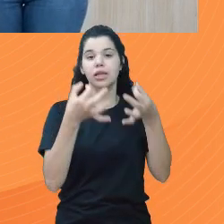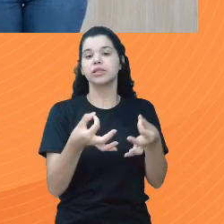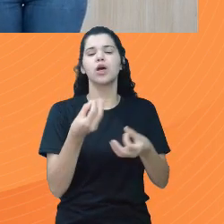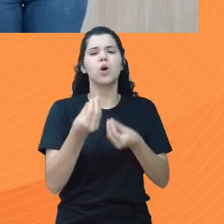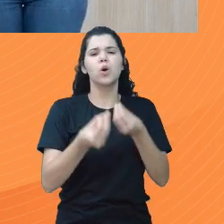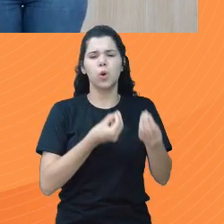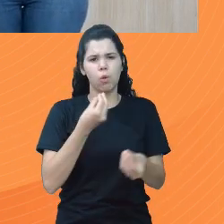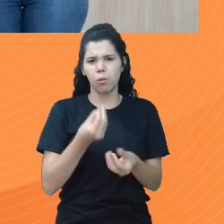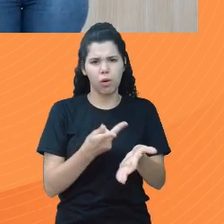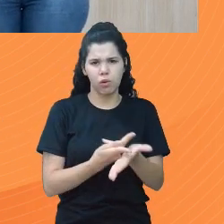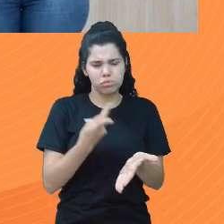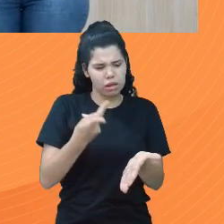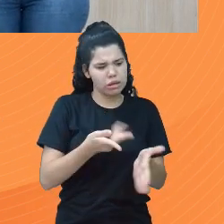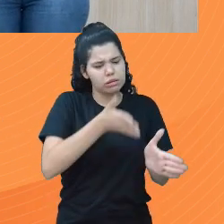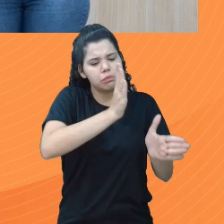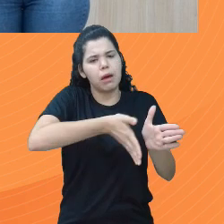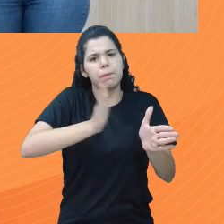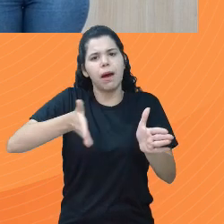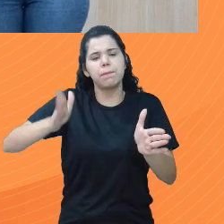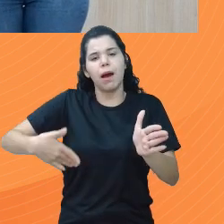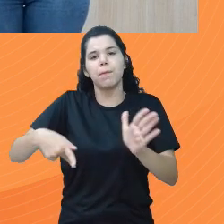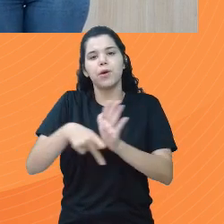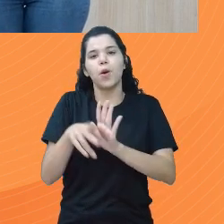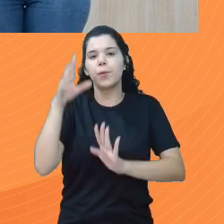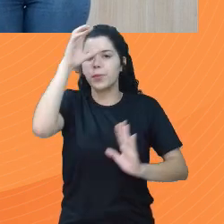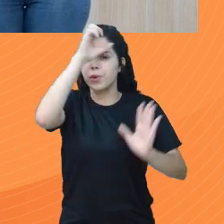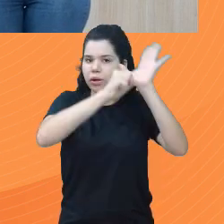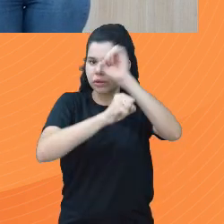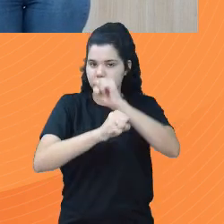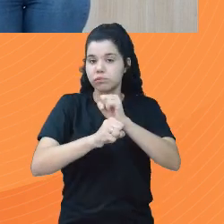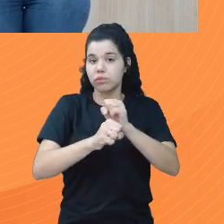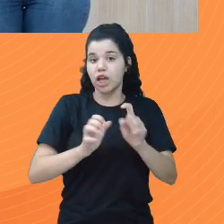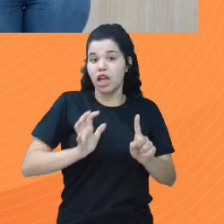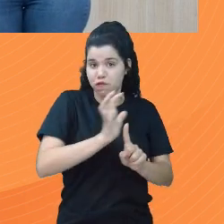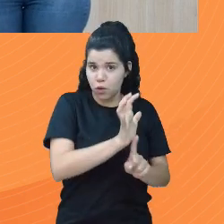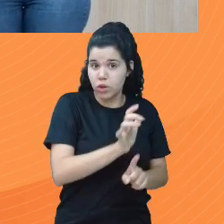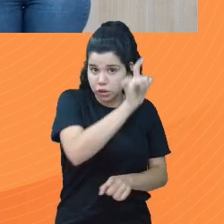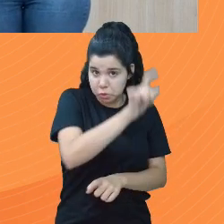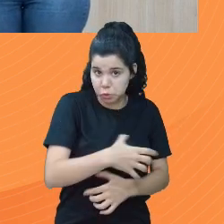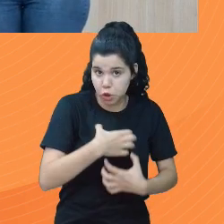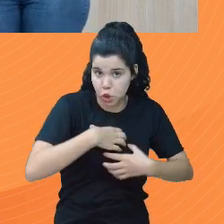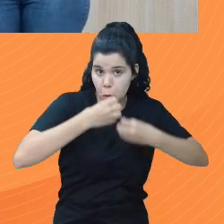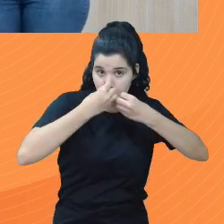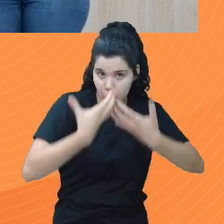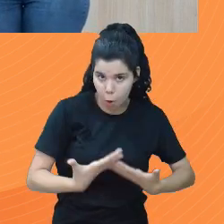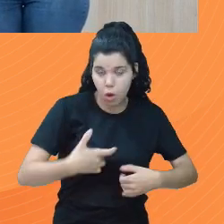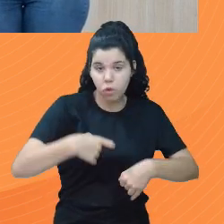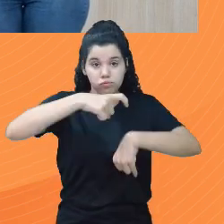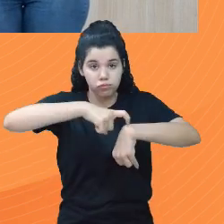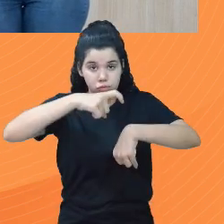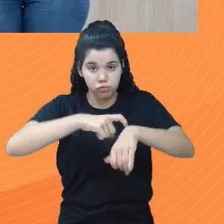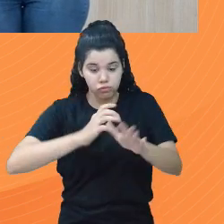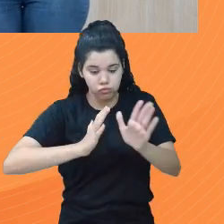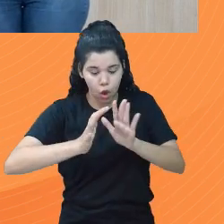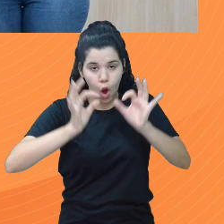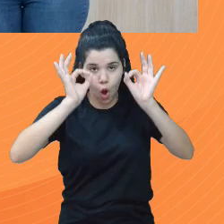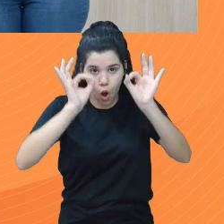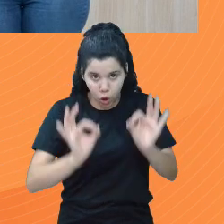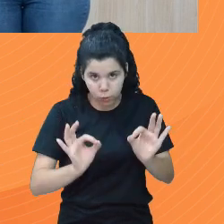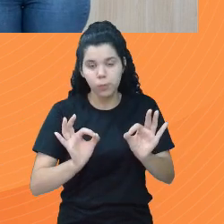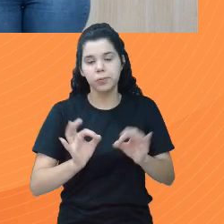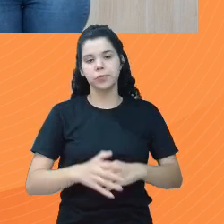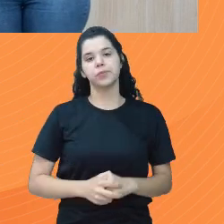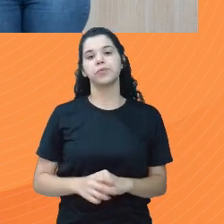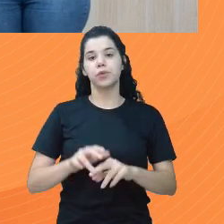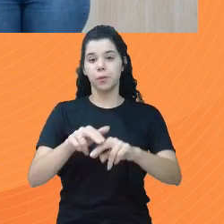está acontecendo o processo de aprendizagem. As ações estão sendo significativas, o tempo do estudante está sendo percebido.